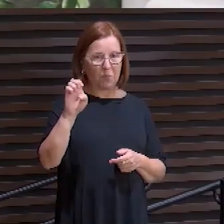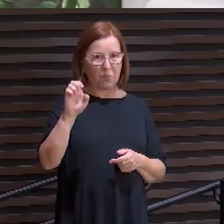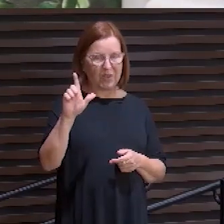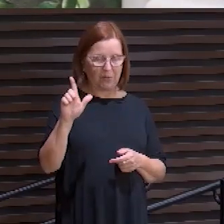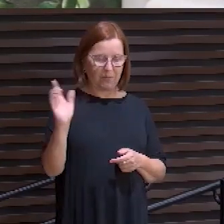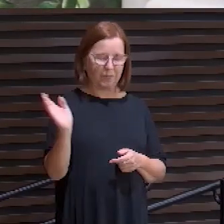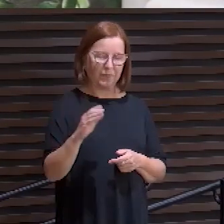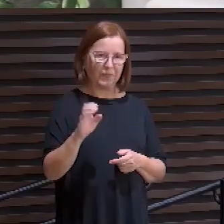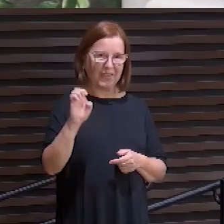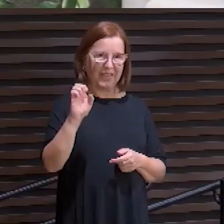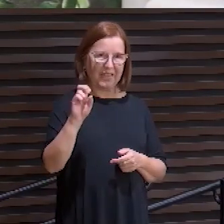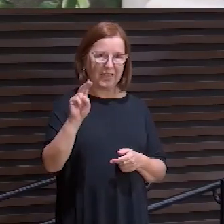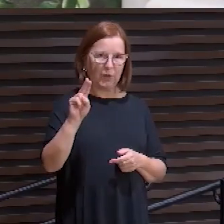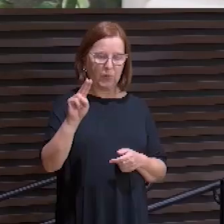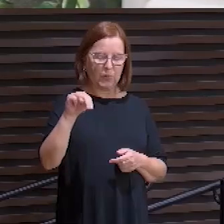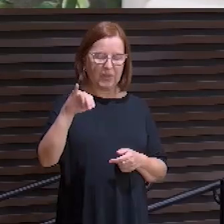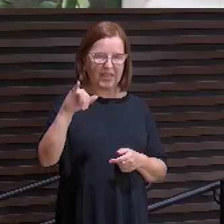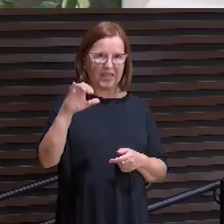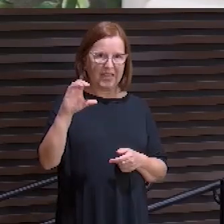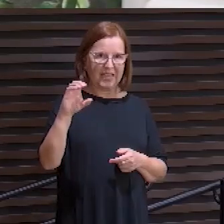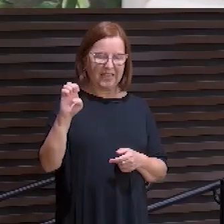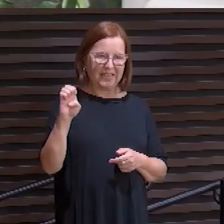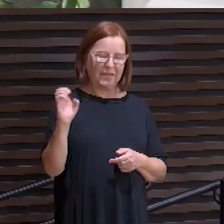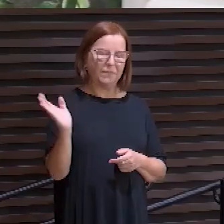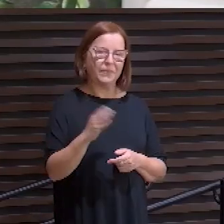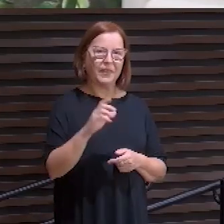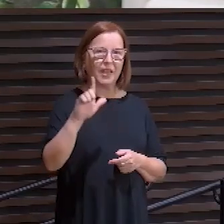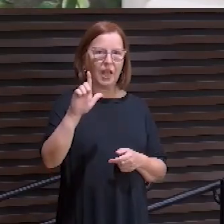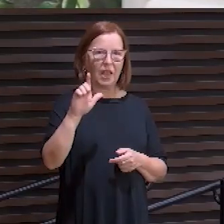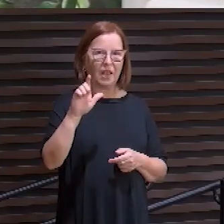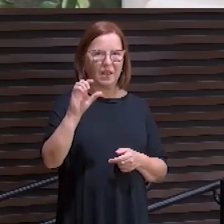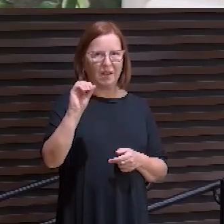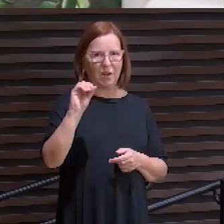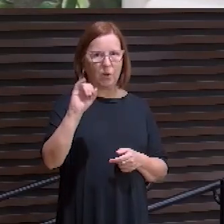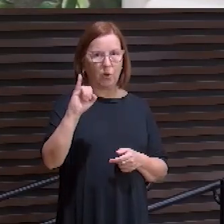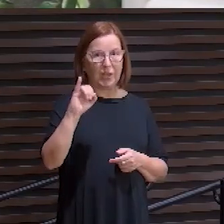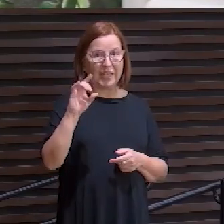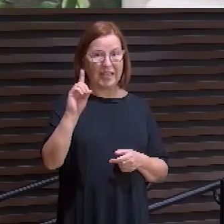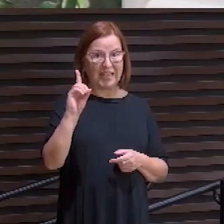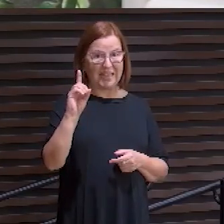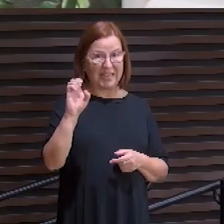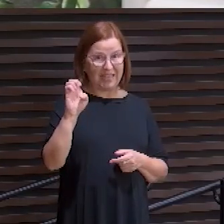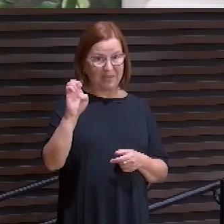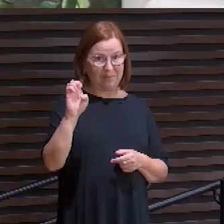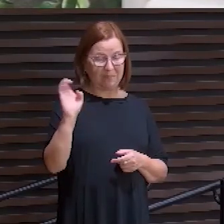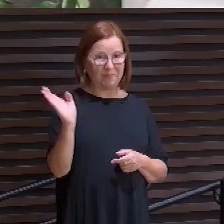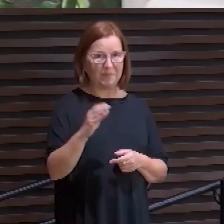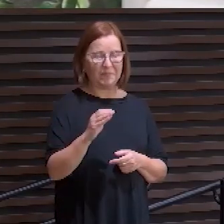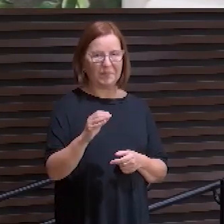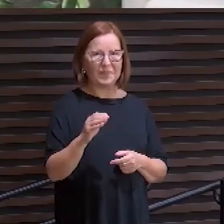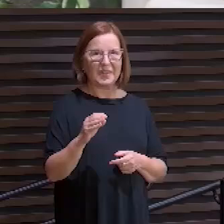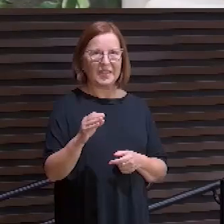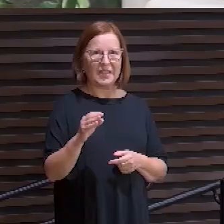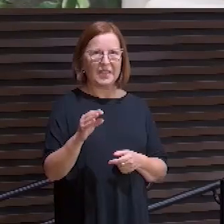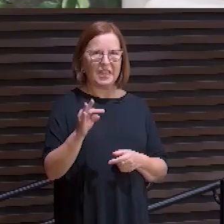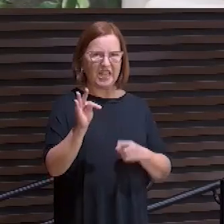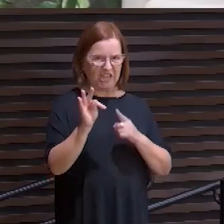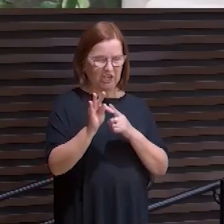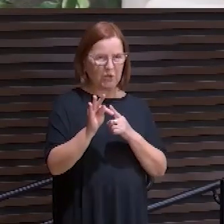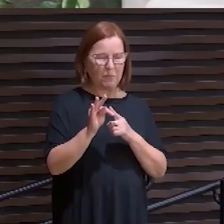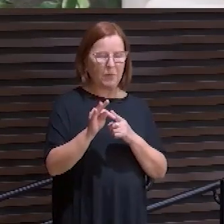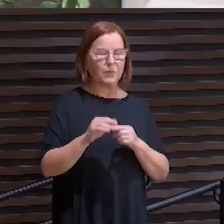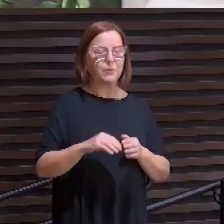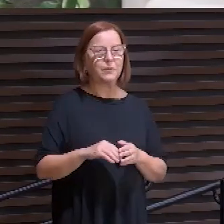Eunice, Lloyd e Timóteo. E daí você vai encontrar. Daqui a pouco eu vou